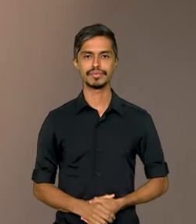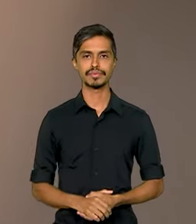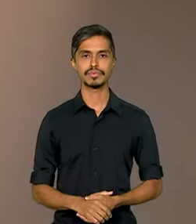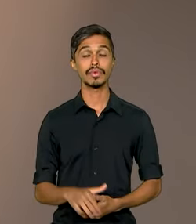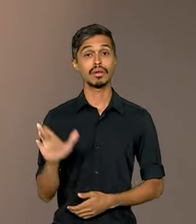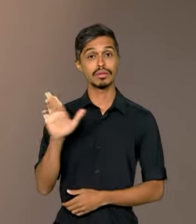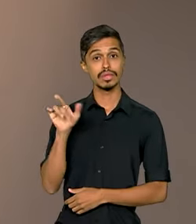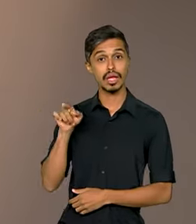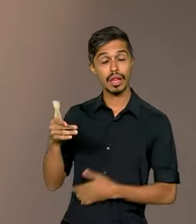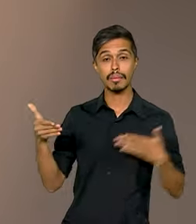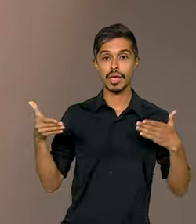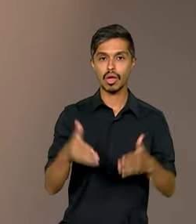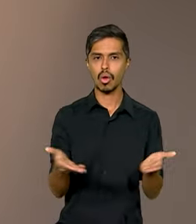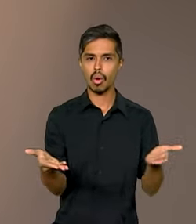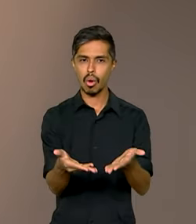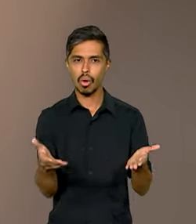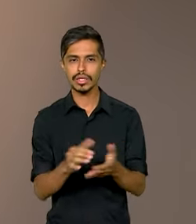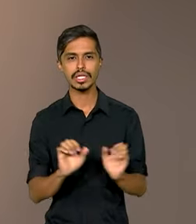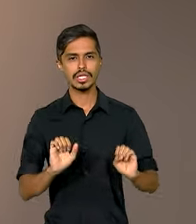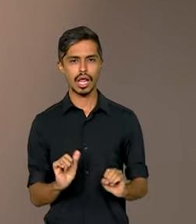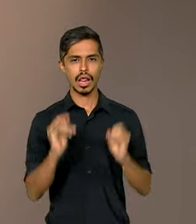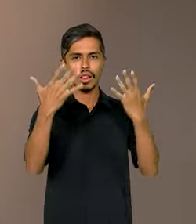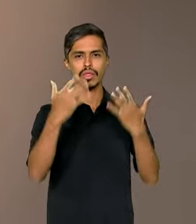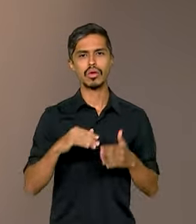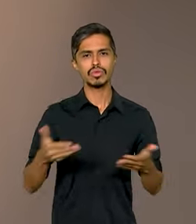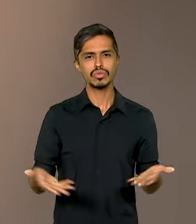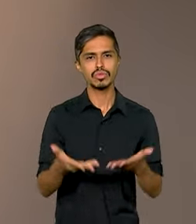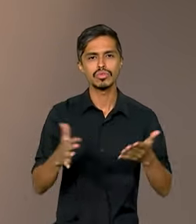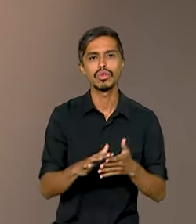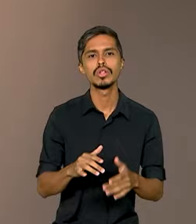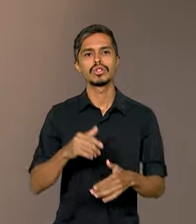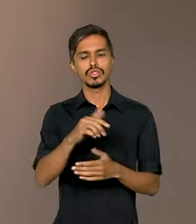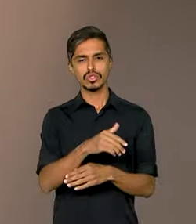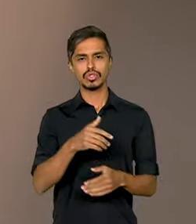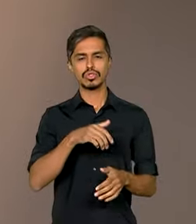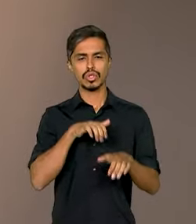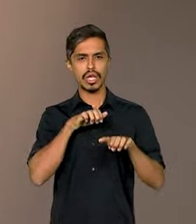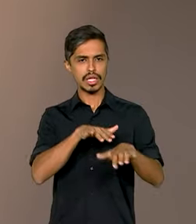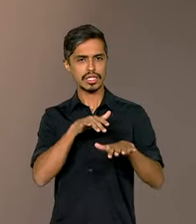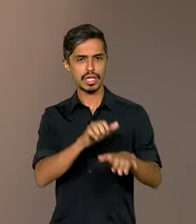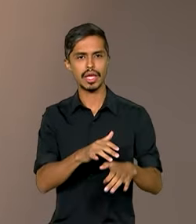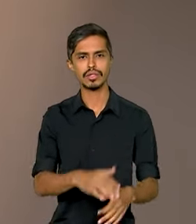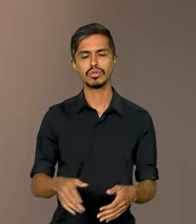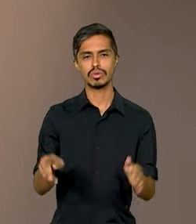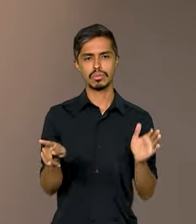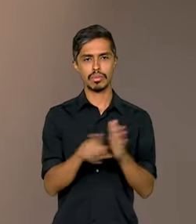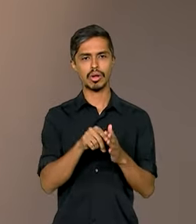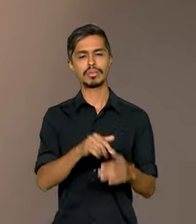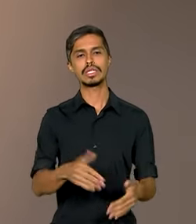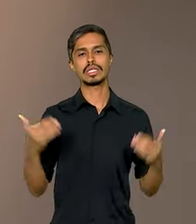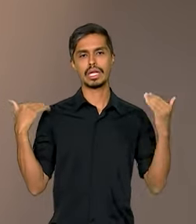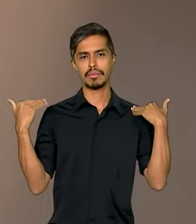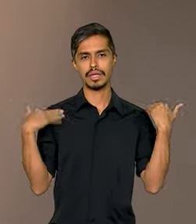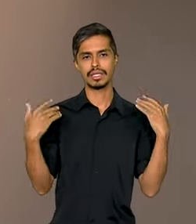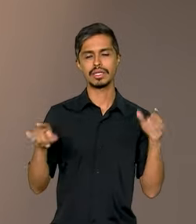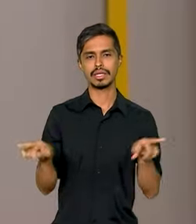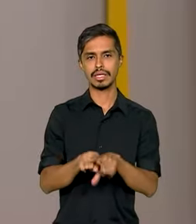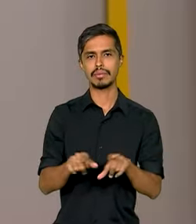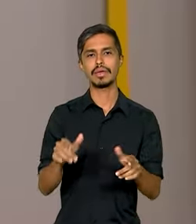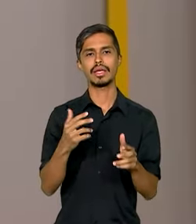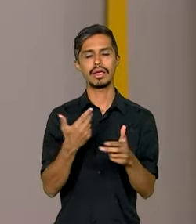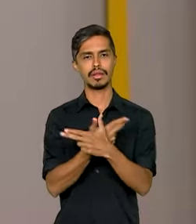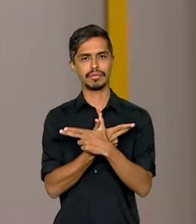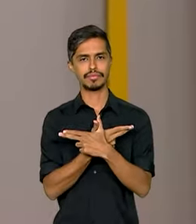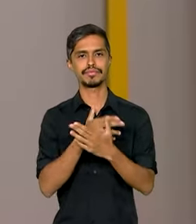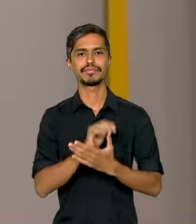O presidente Lula participou hoje da cerimônia de promoção de oficiais generais do Exército, Marinha e Aeronáutica.